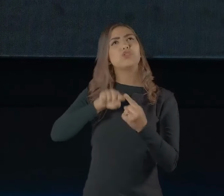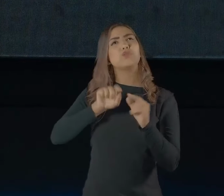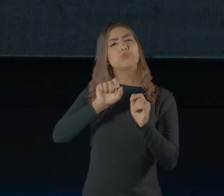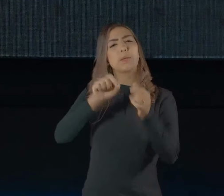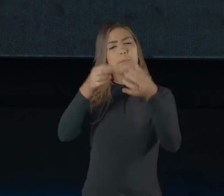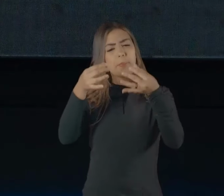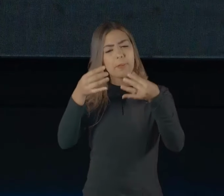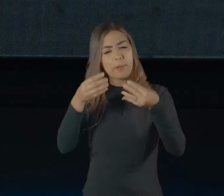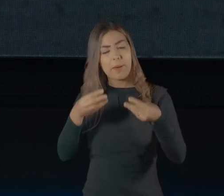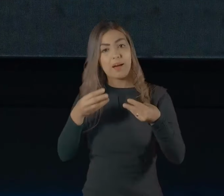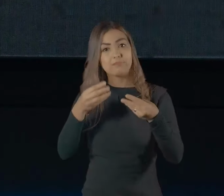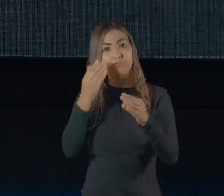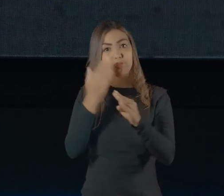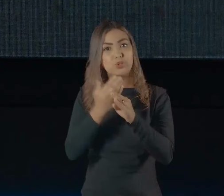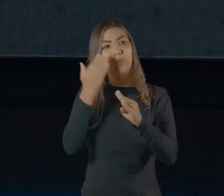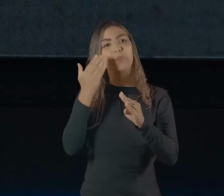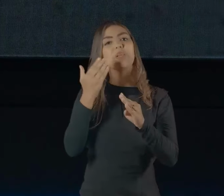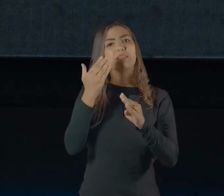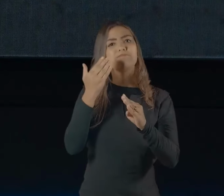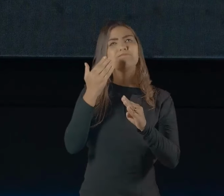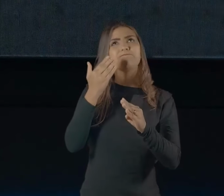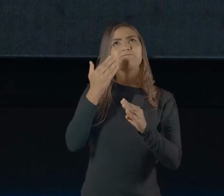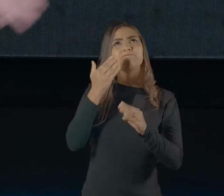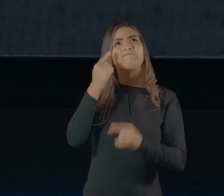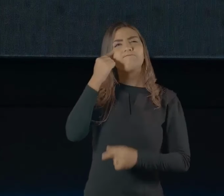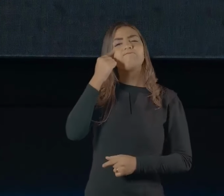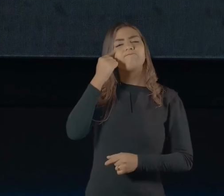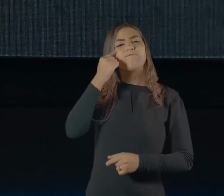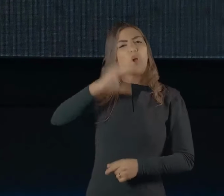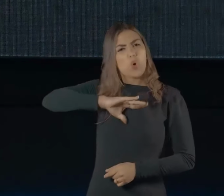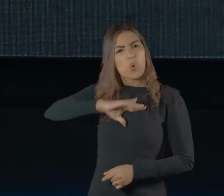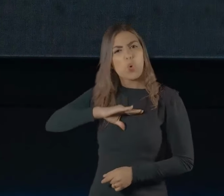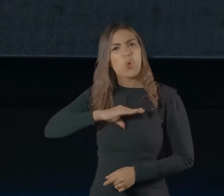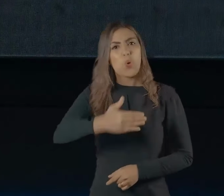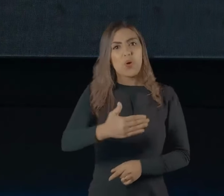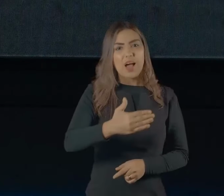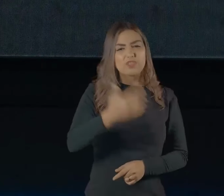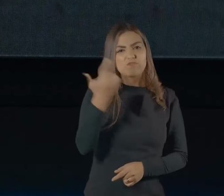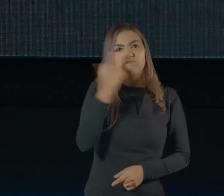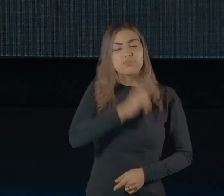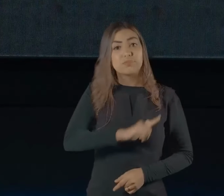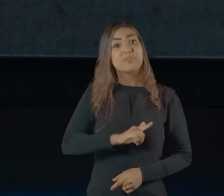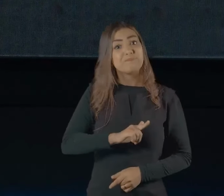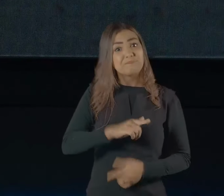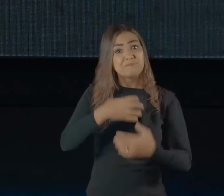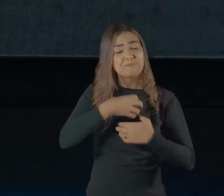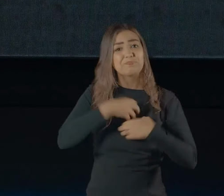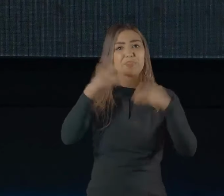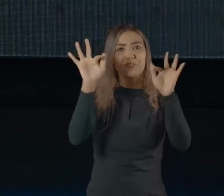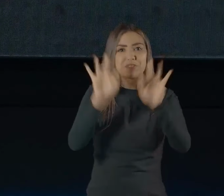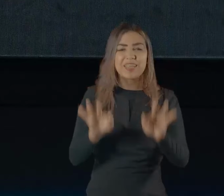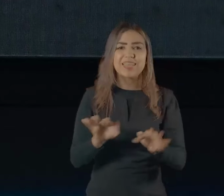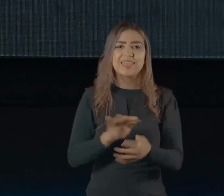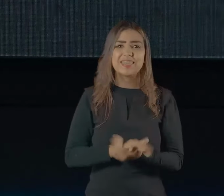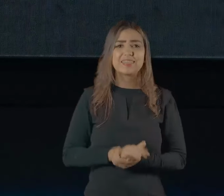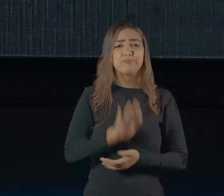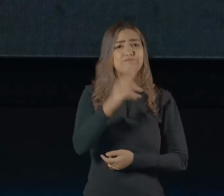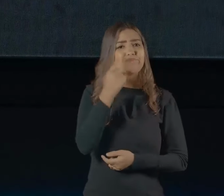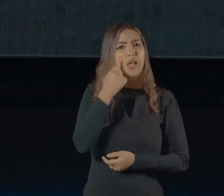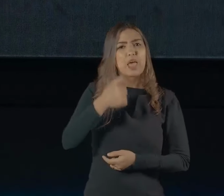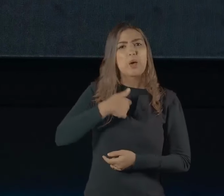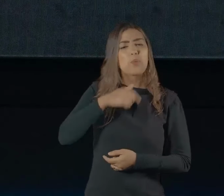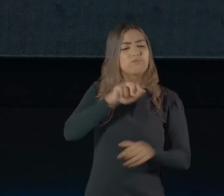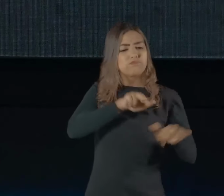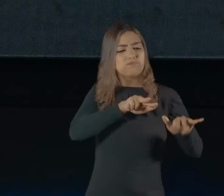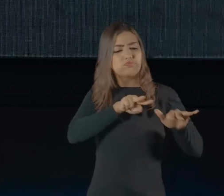de seguir por ele, você fica feliz. Domingo é o meu dia predileto, é o dia que eu